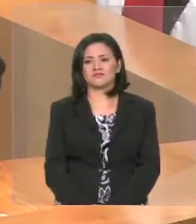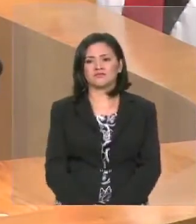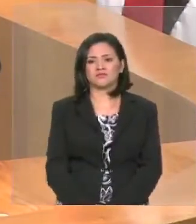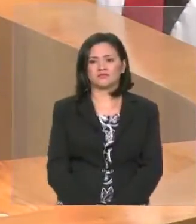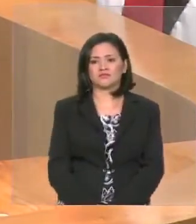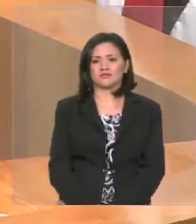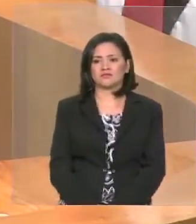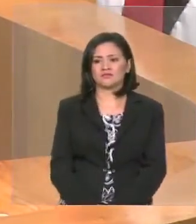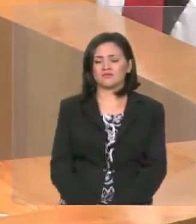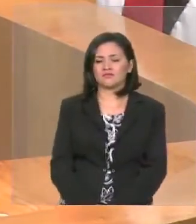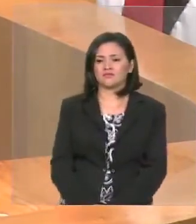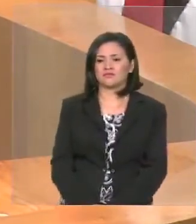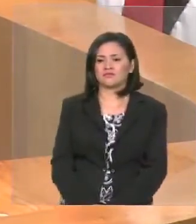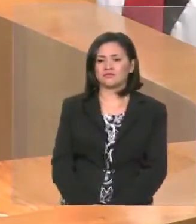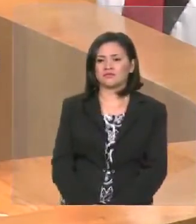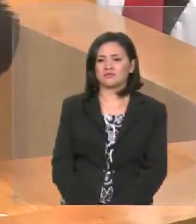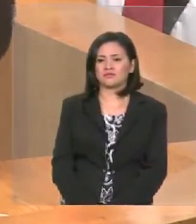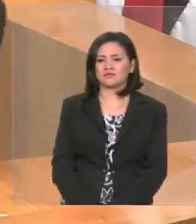Nós fomos covardemente